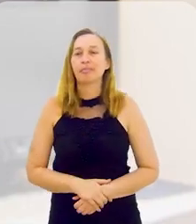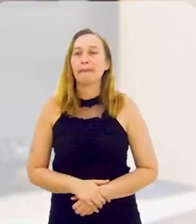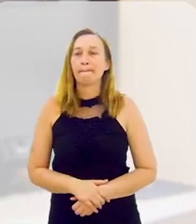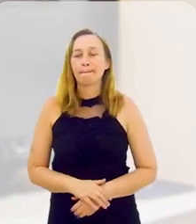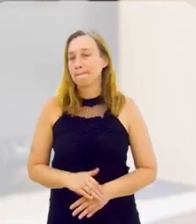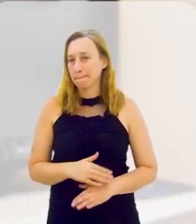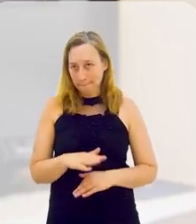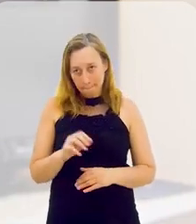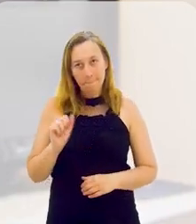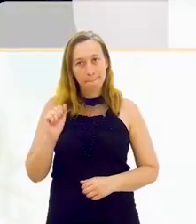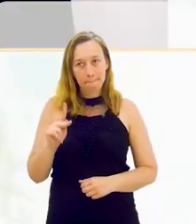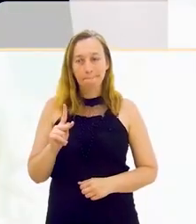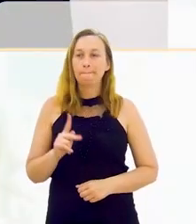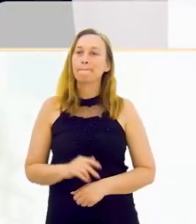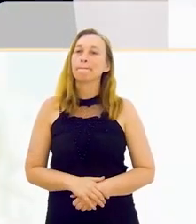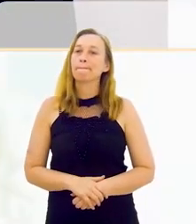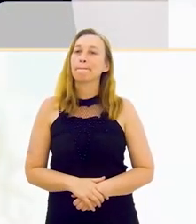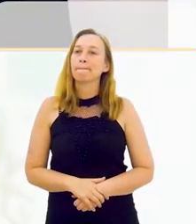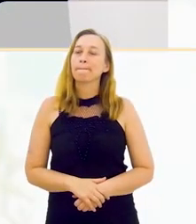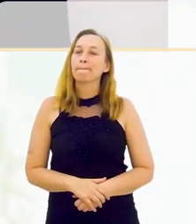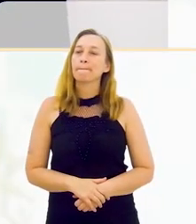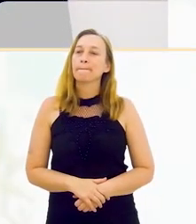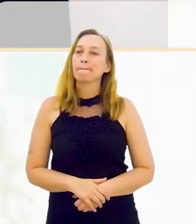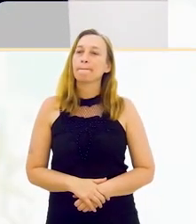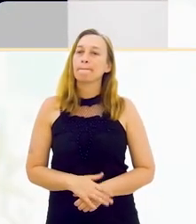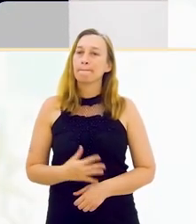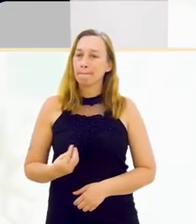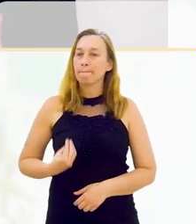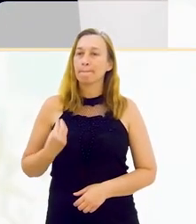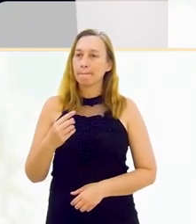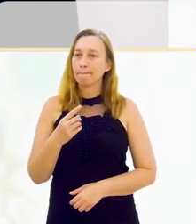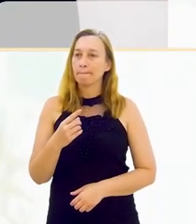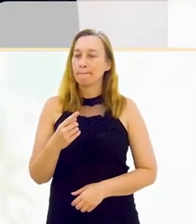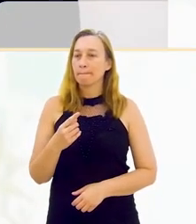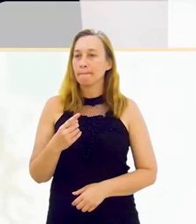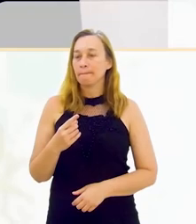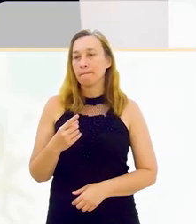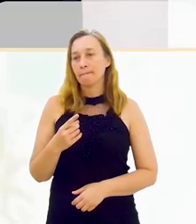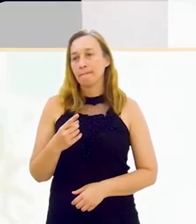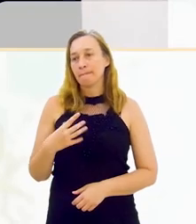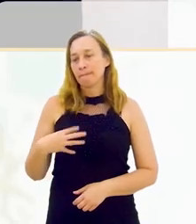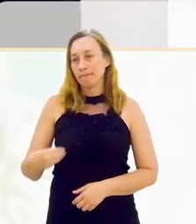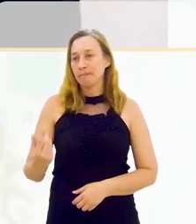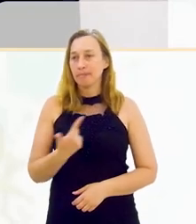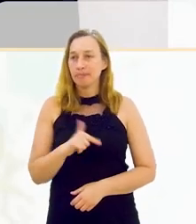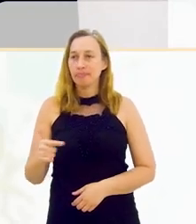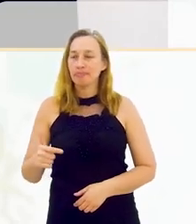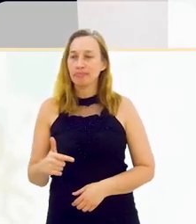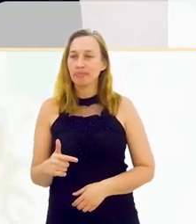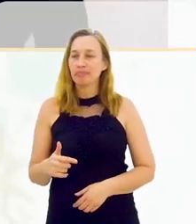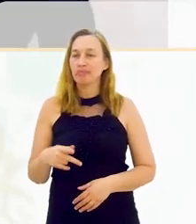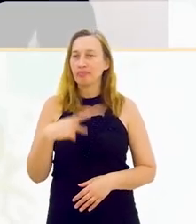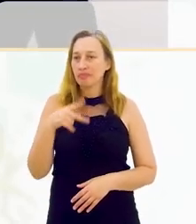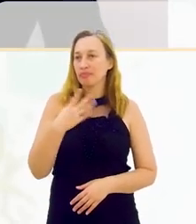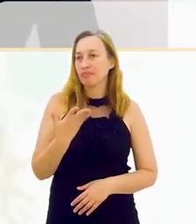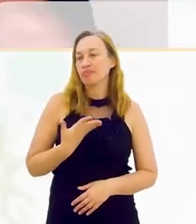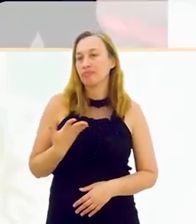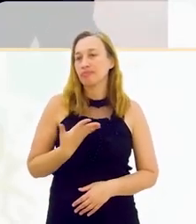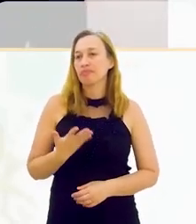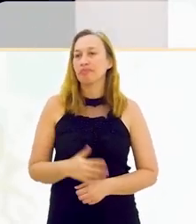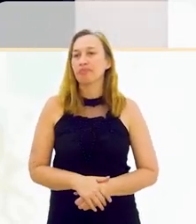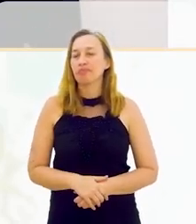ou não. Não, total, total. Eu não tenho Total. filhos, né? Eu não tenho filhos e eu costumo falar